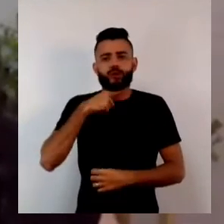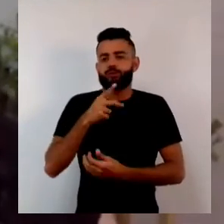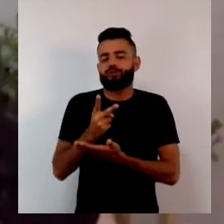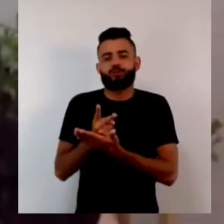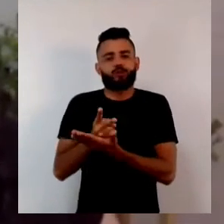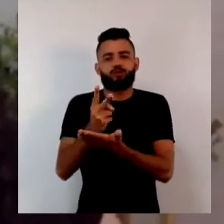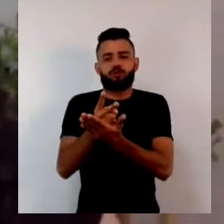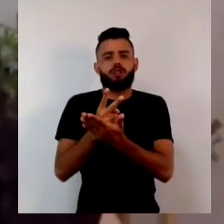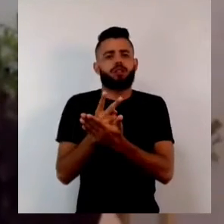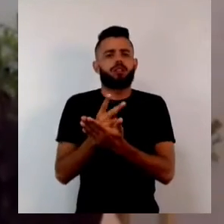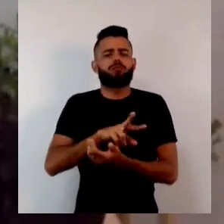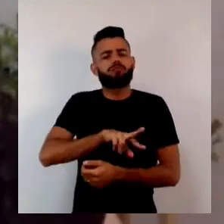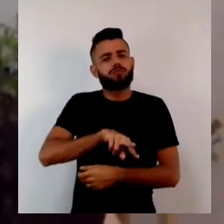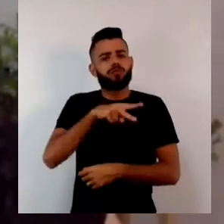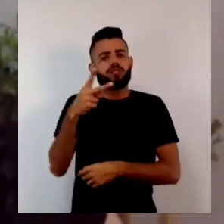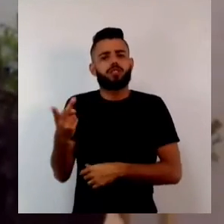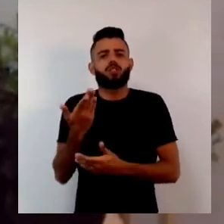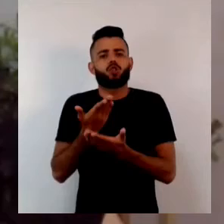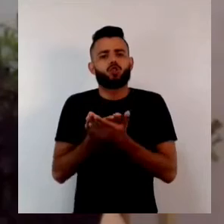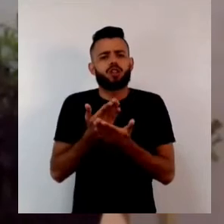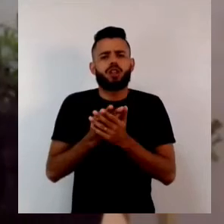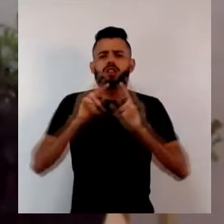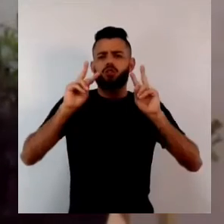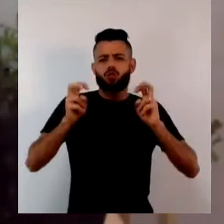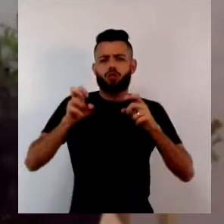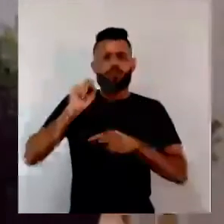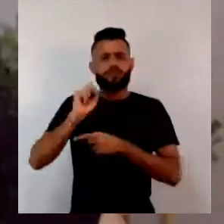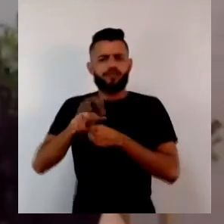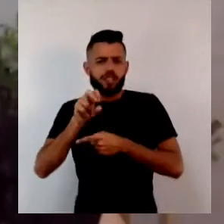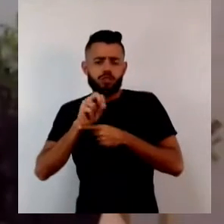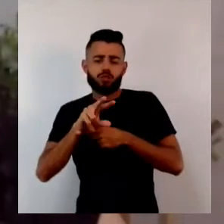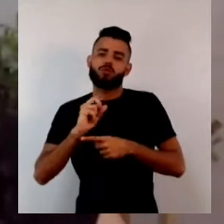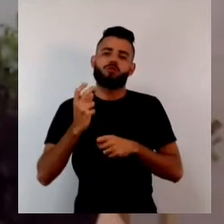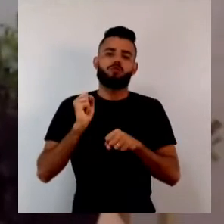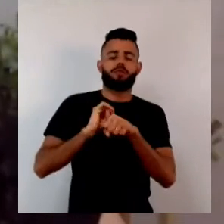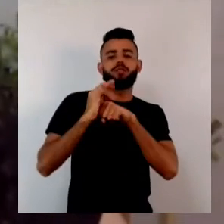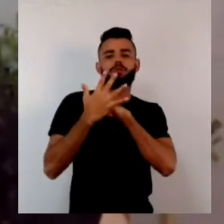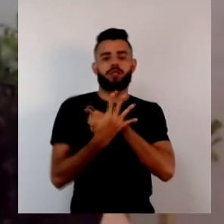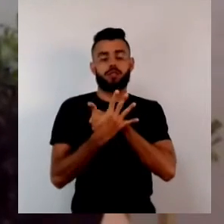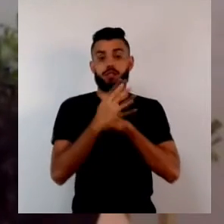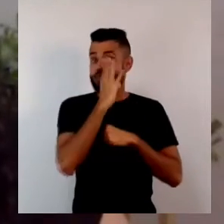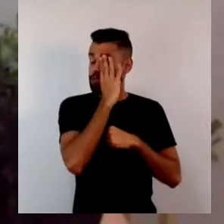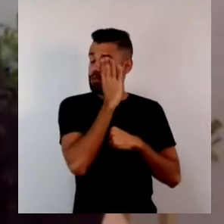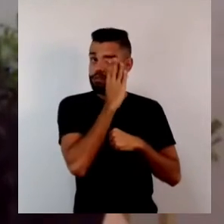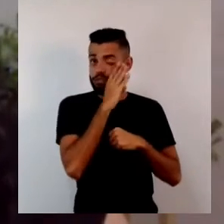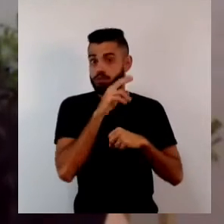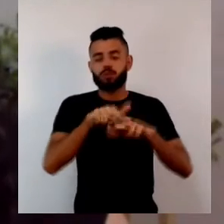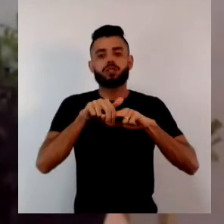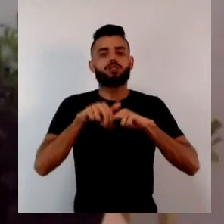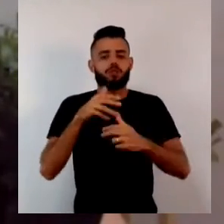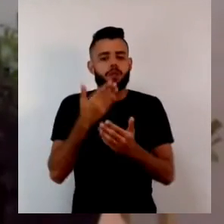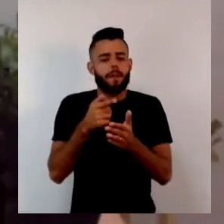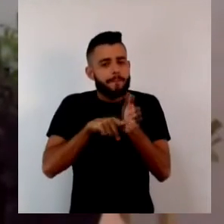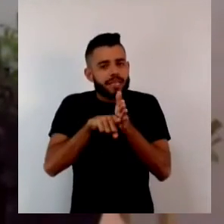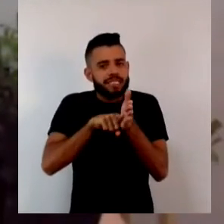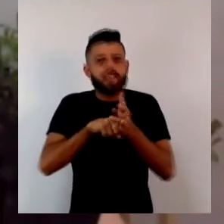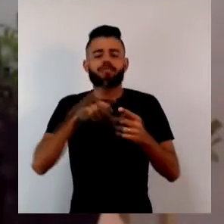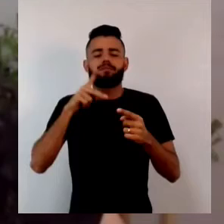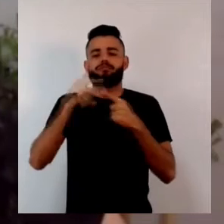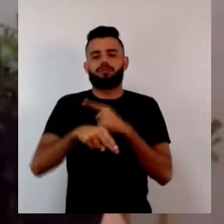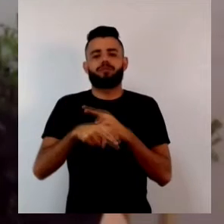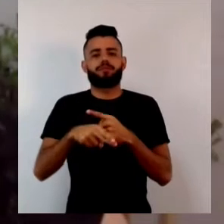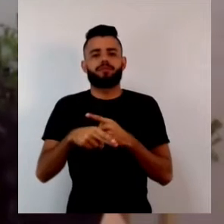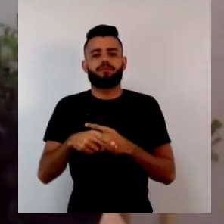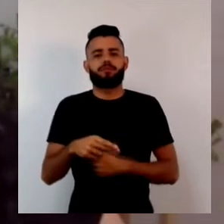relacionadas ao vírus, questões relacionadas à pandemia, e por isso precisaram interromper. Então, não foi o meu caso, e